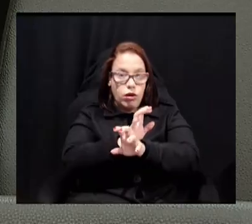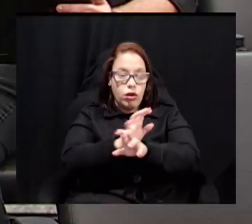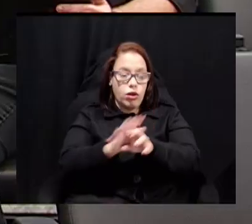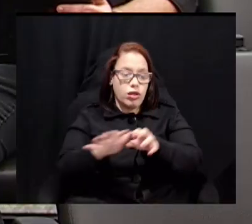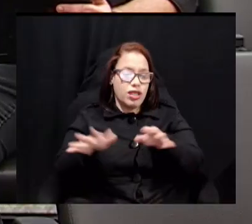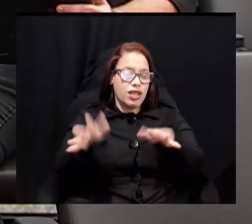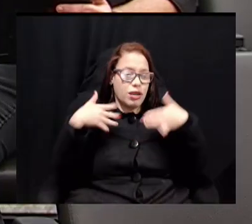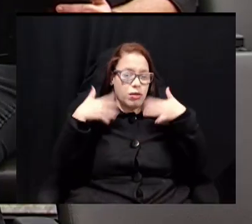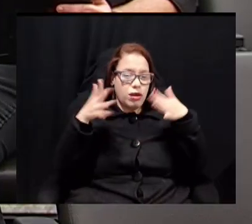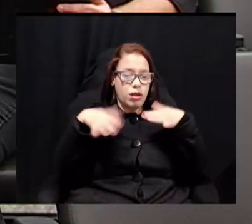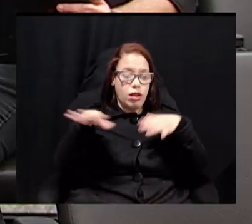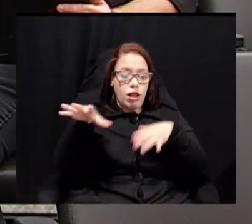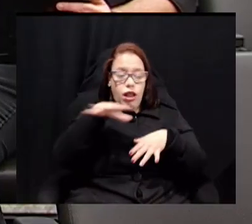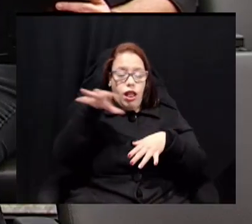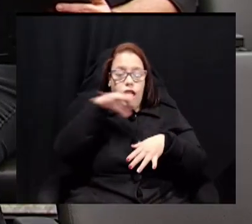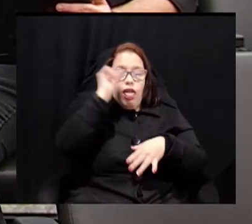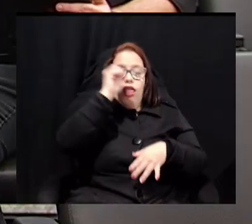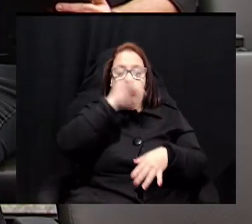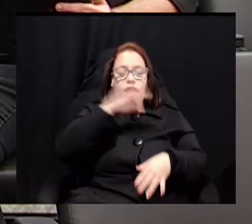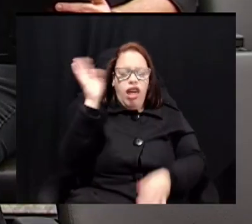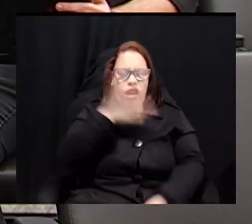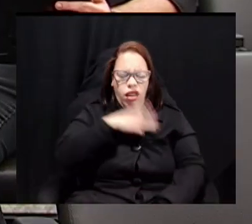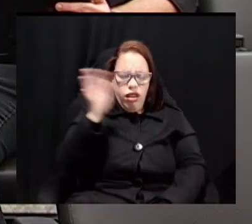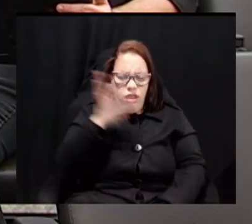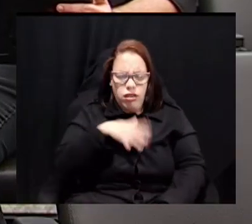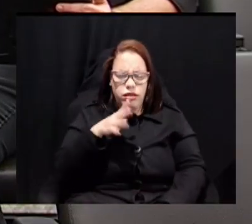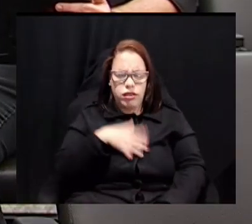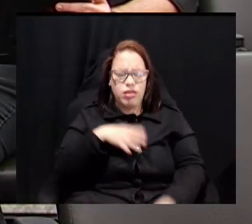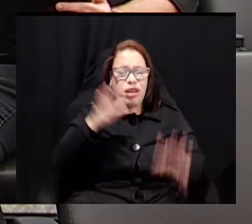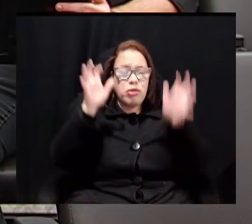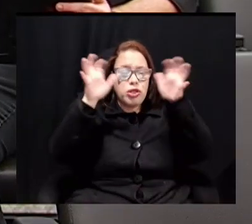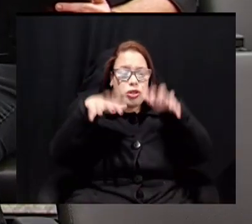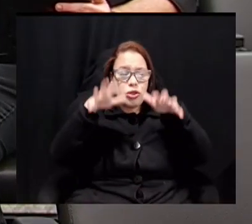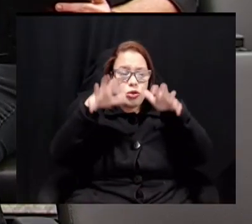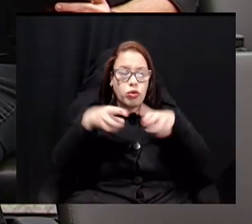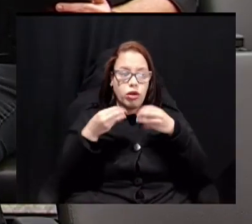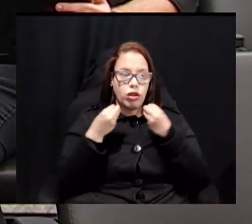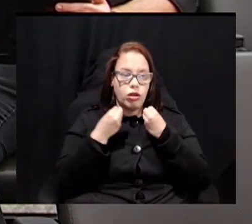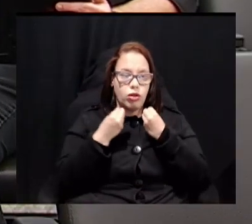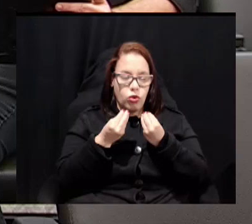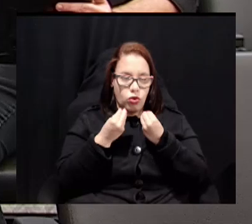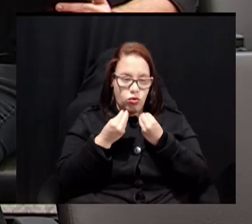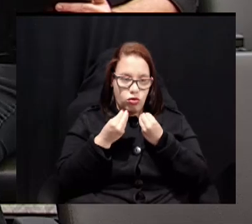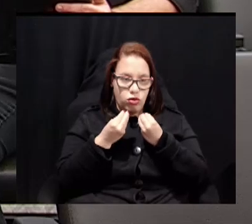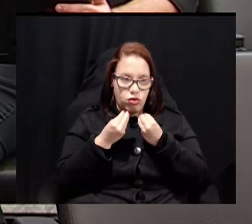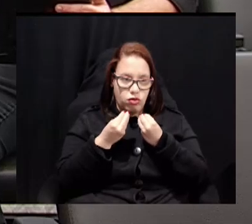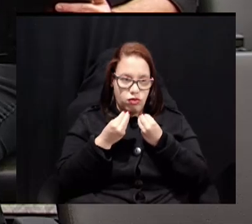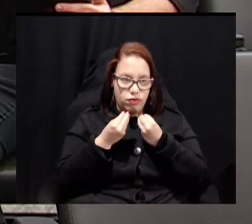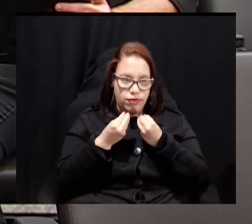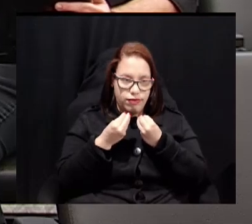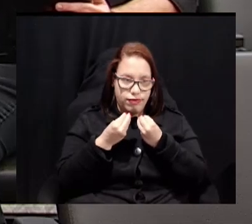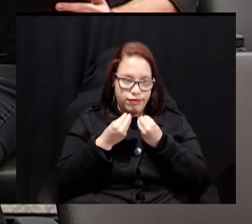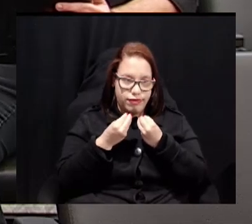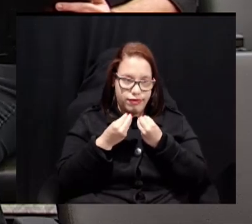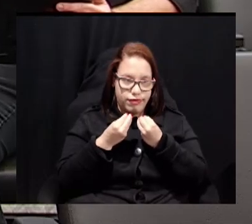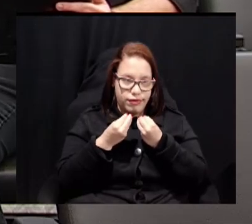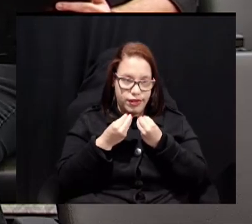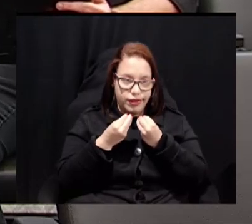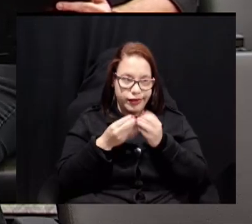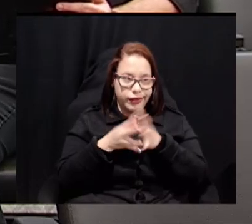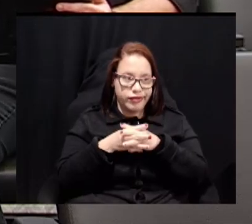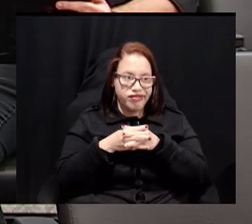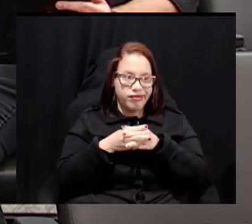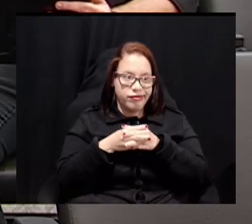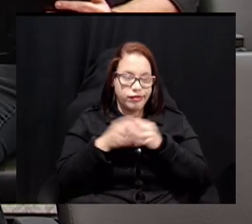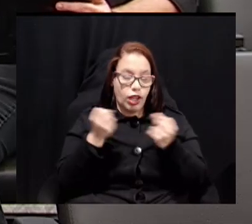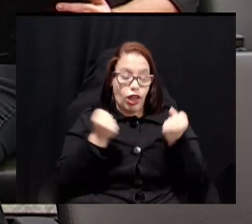aí eu fiquei pensando até mesmo no dia de chuva, né? Como é que não seria a situação daquelas vans passando, porque é um veículo